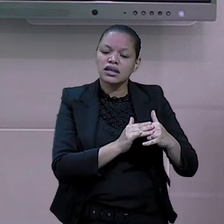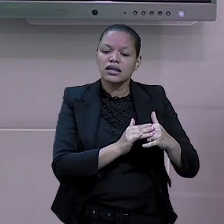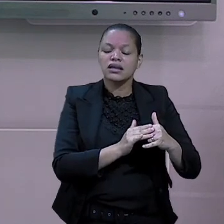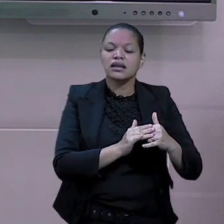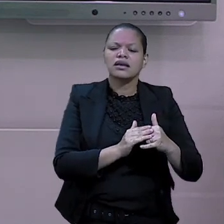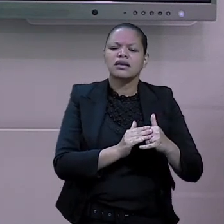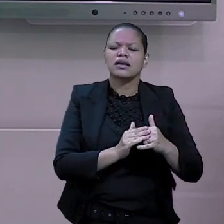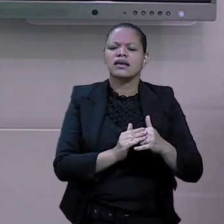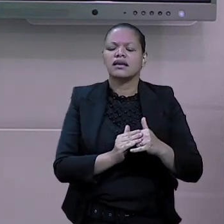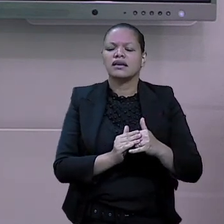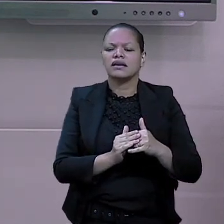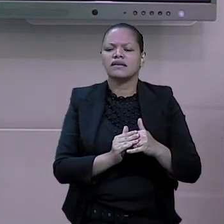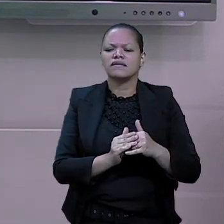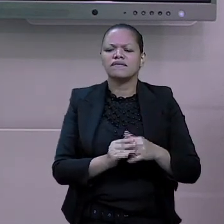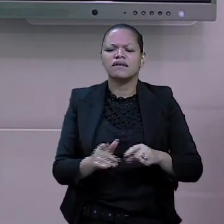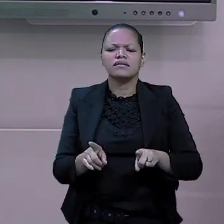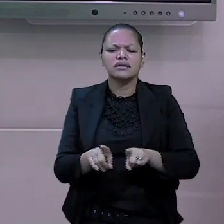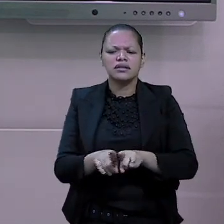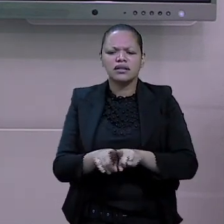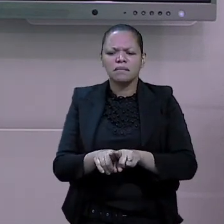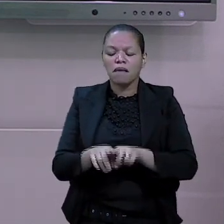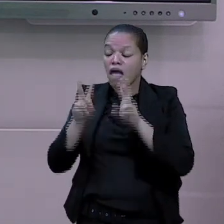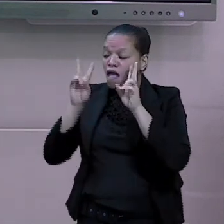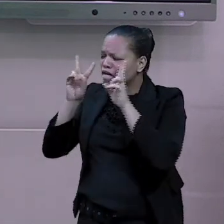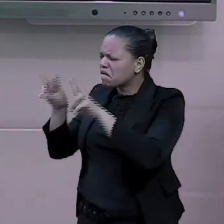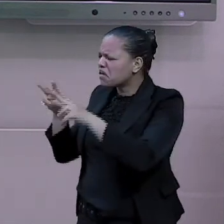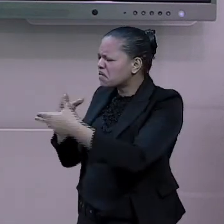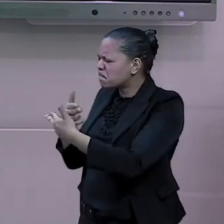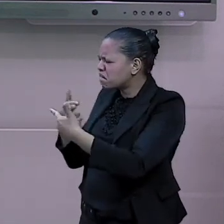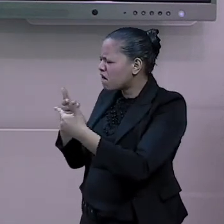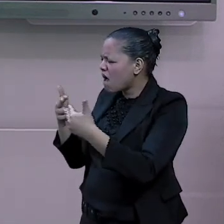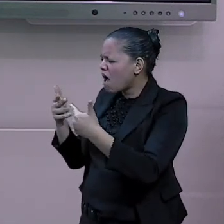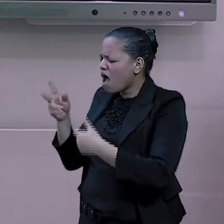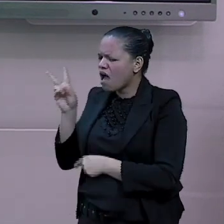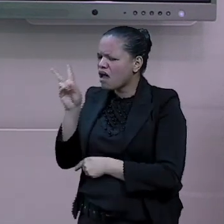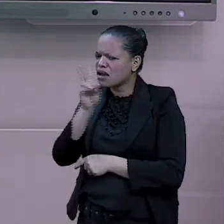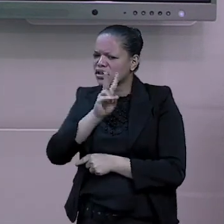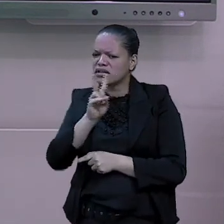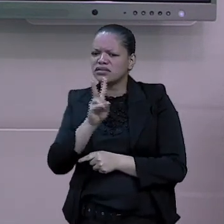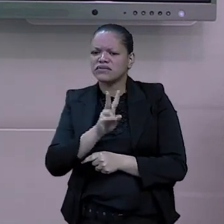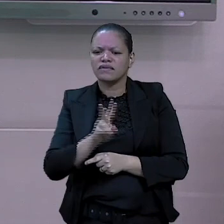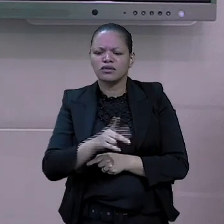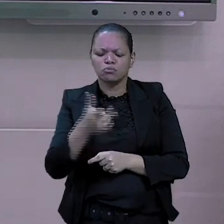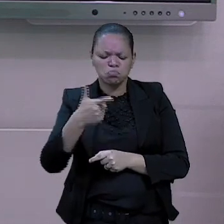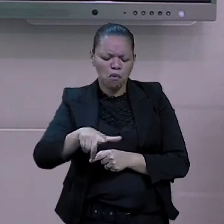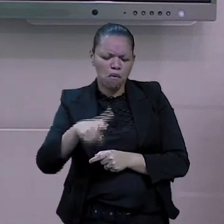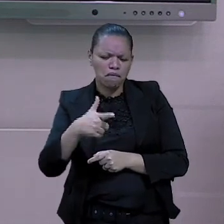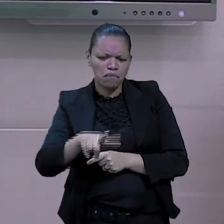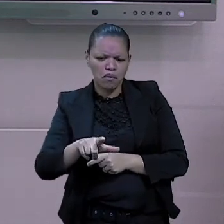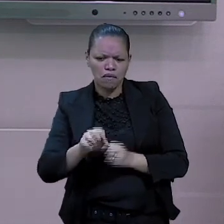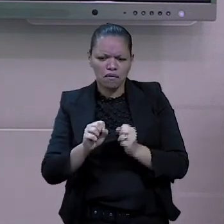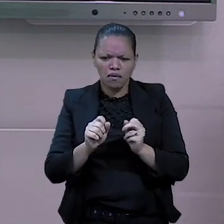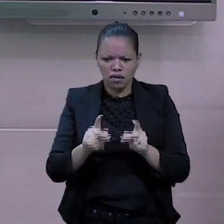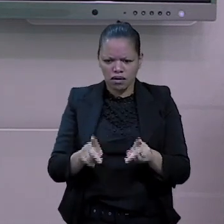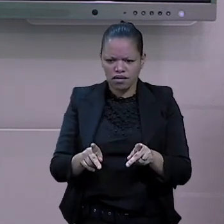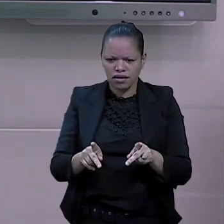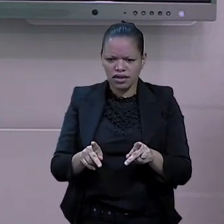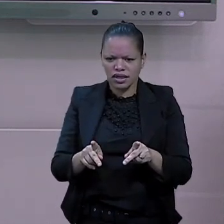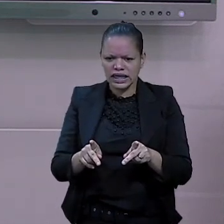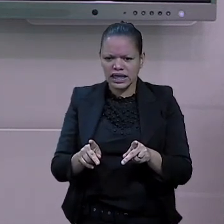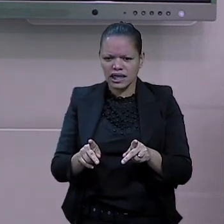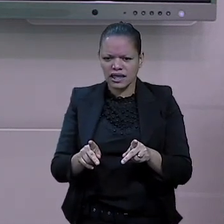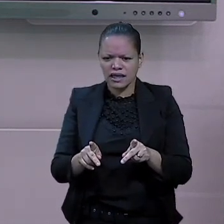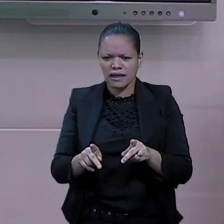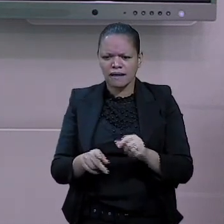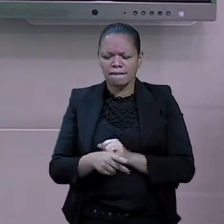transmitida aqui, fica disponível para vocês assistirem quantas vezes quiser. Faz uma maratona aí das nossas aulas de